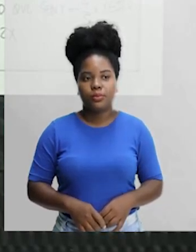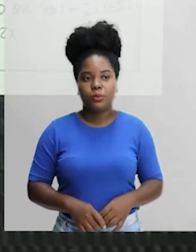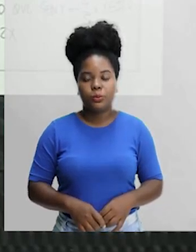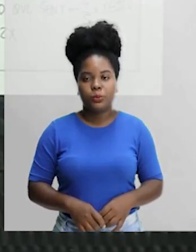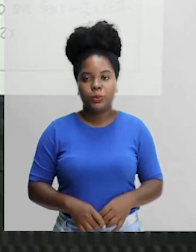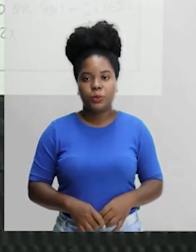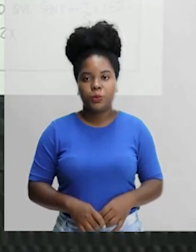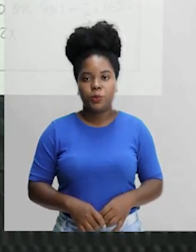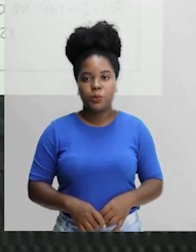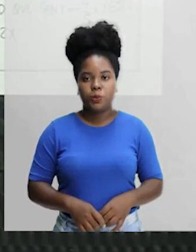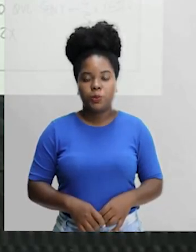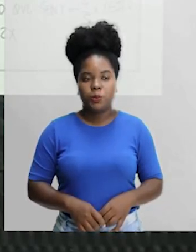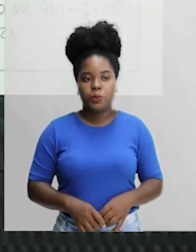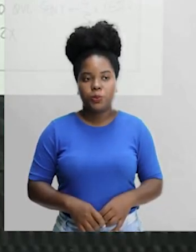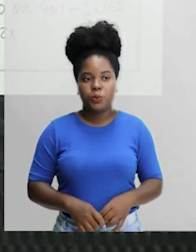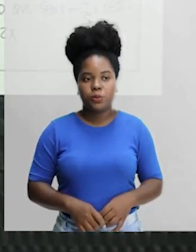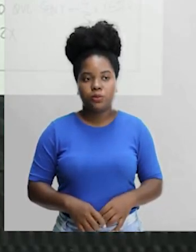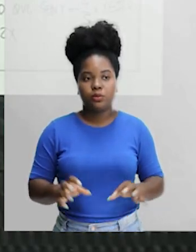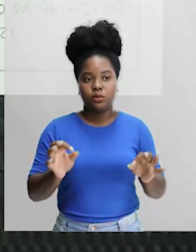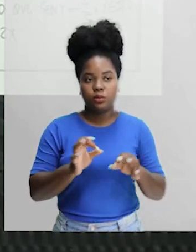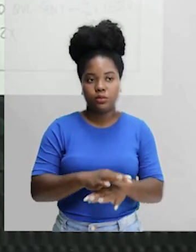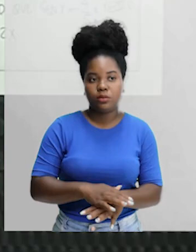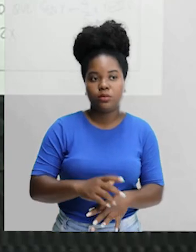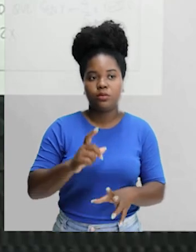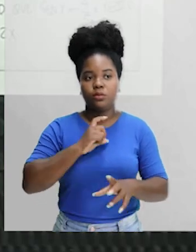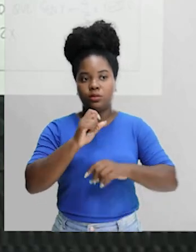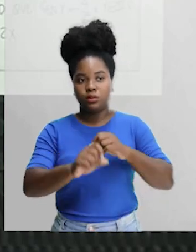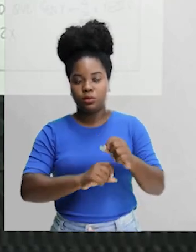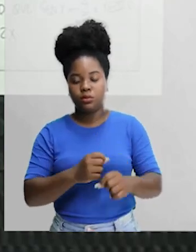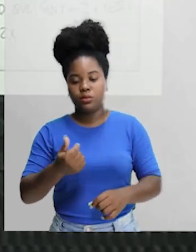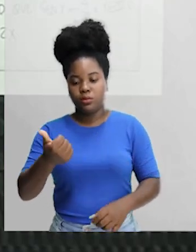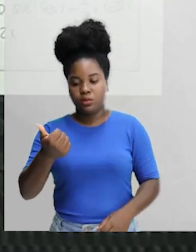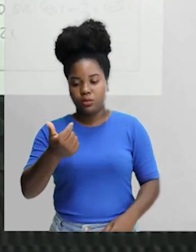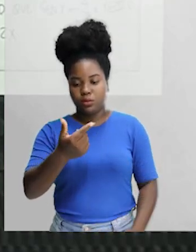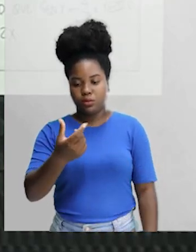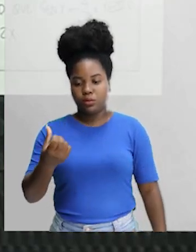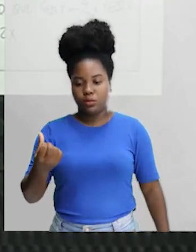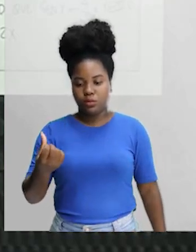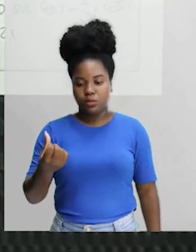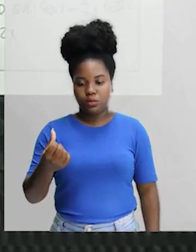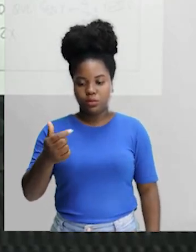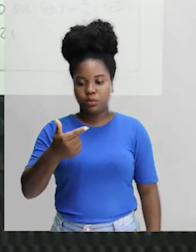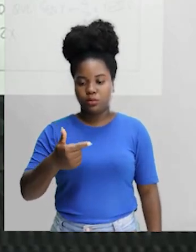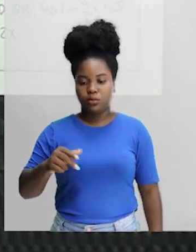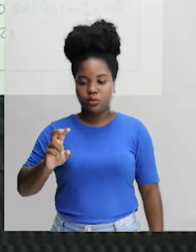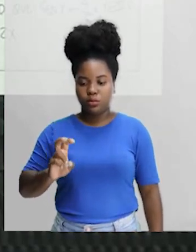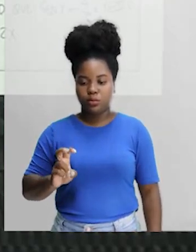Certo? Isso aqui vai dar o quê? 16 sobre 25.